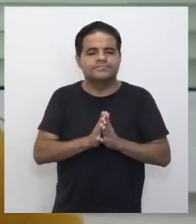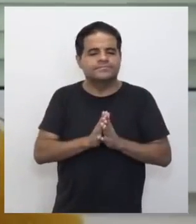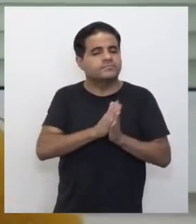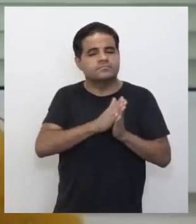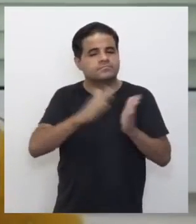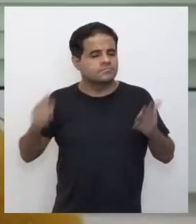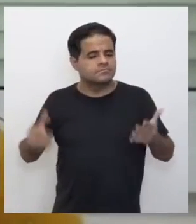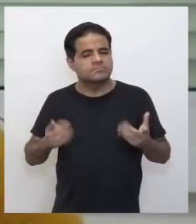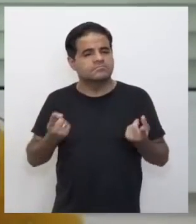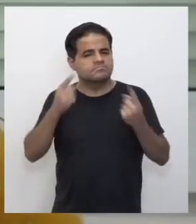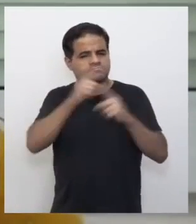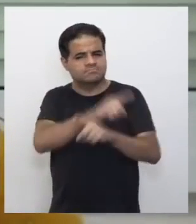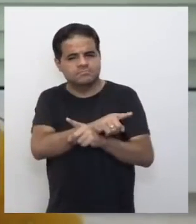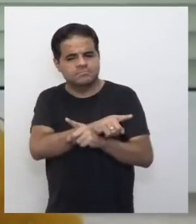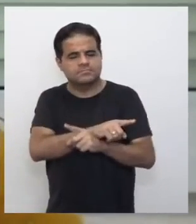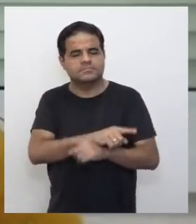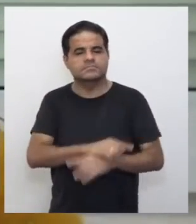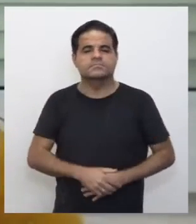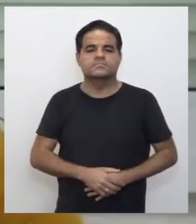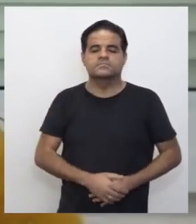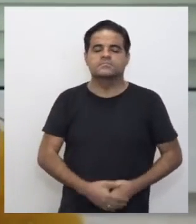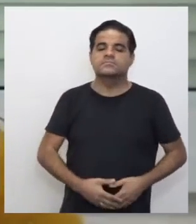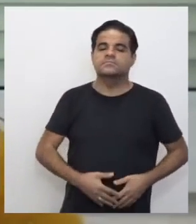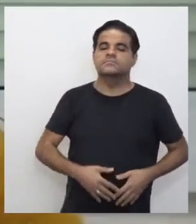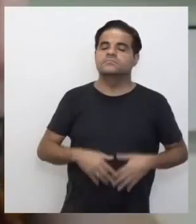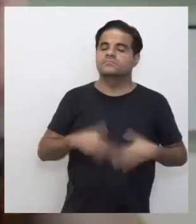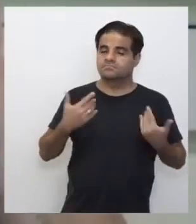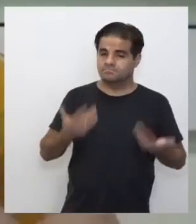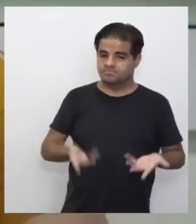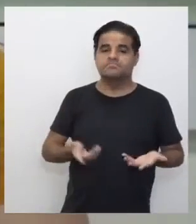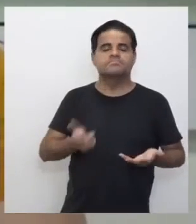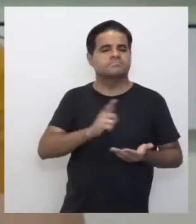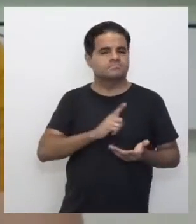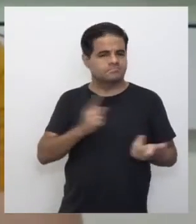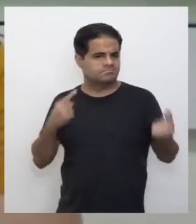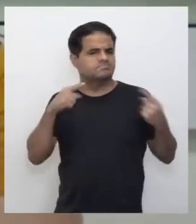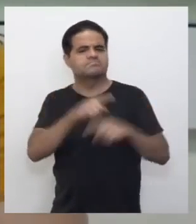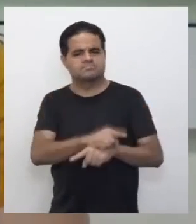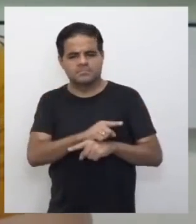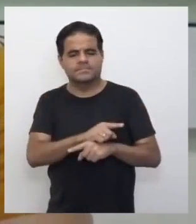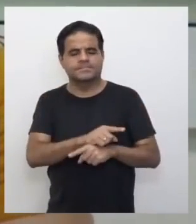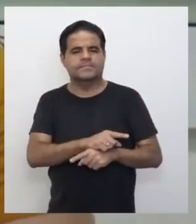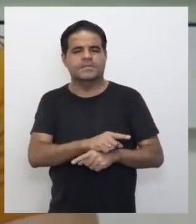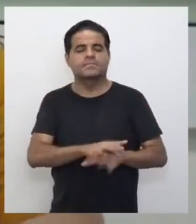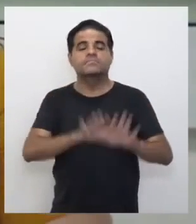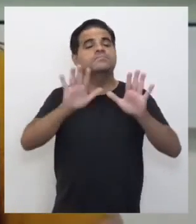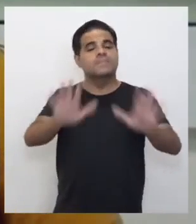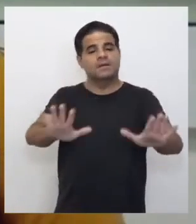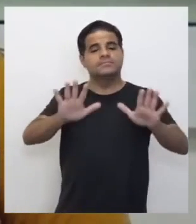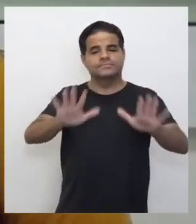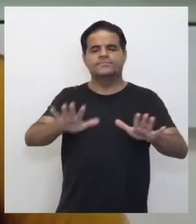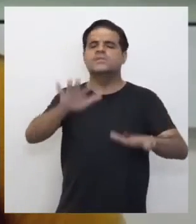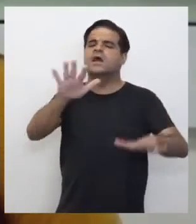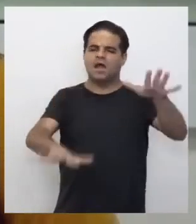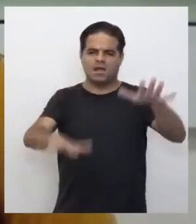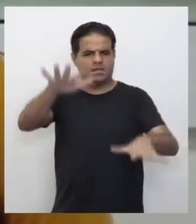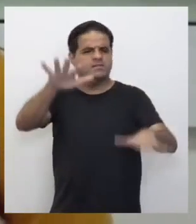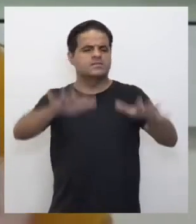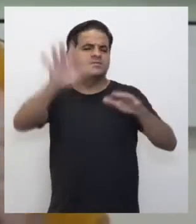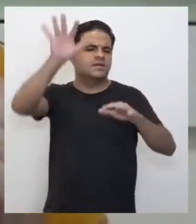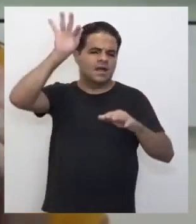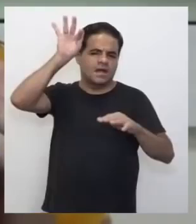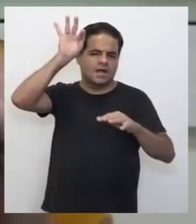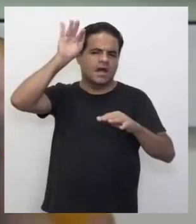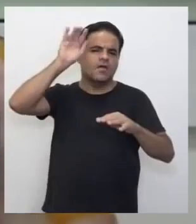pares de oposição, né? Elas se opõem, né? Mas muitas das vezes a